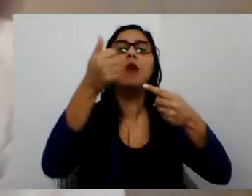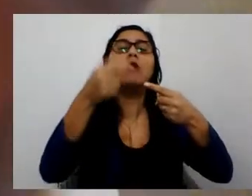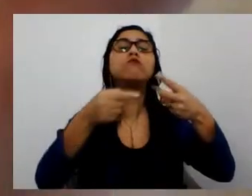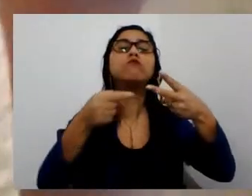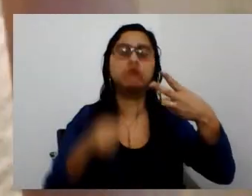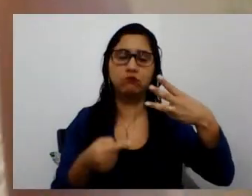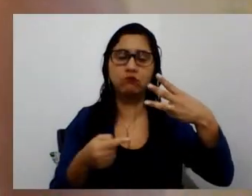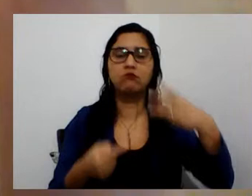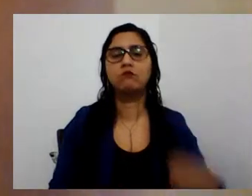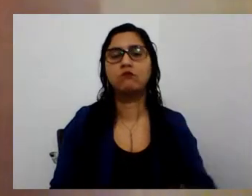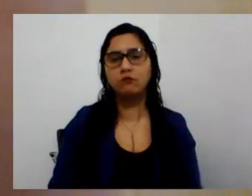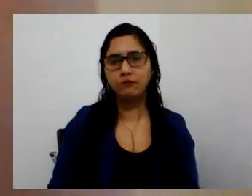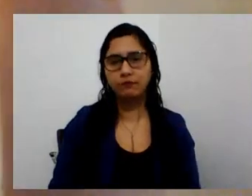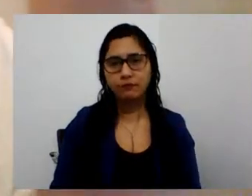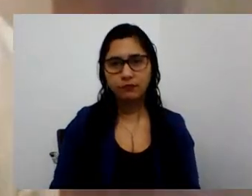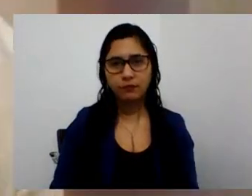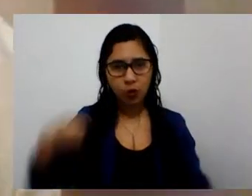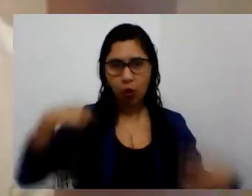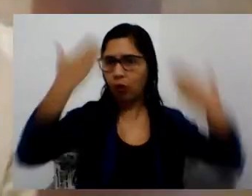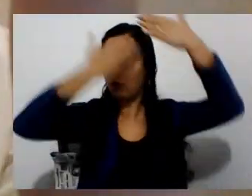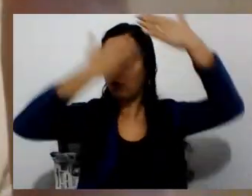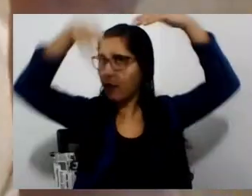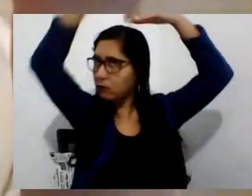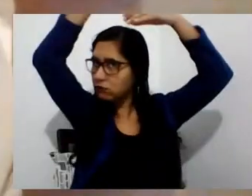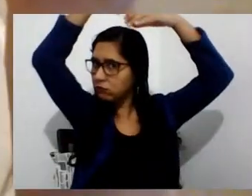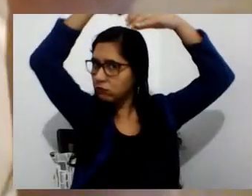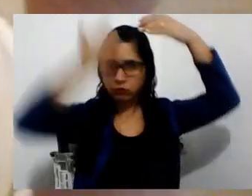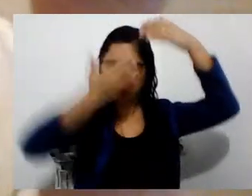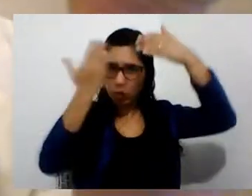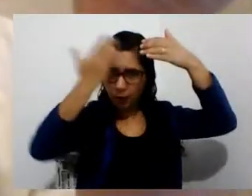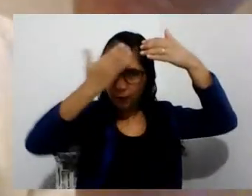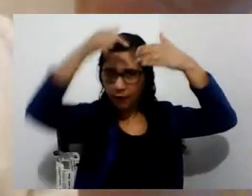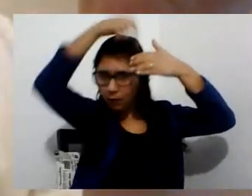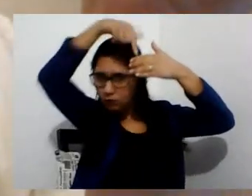Então, colocado acima do meu ponto de visão,